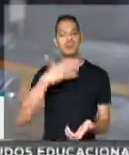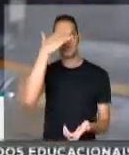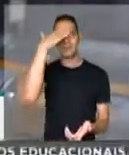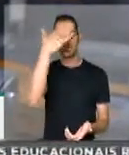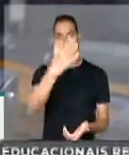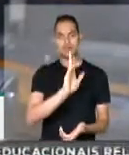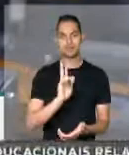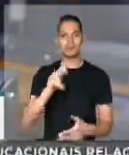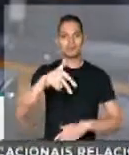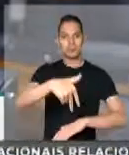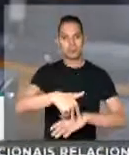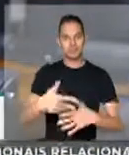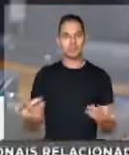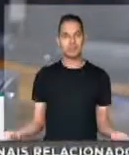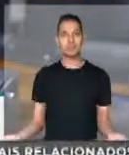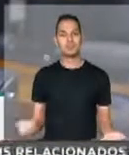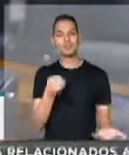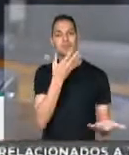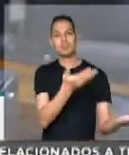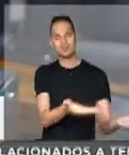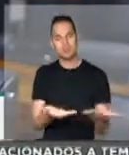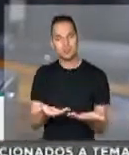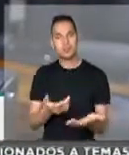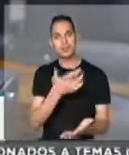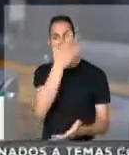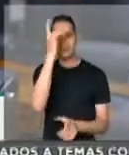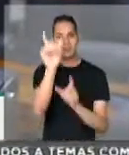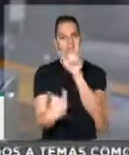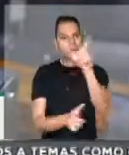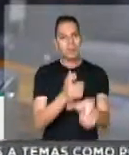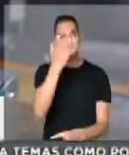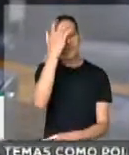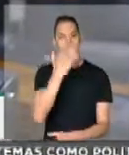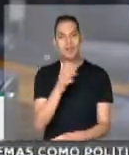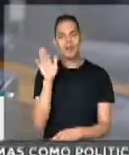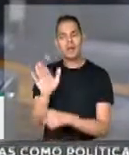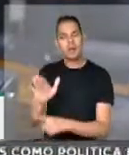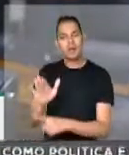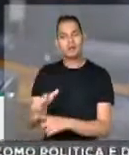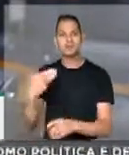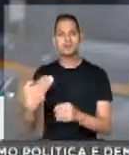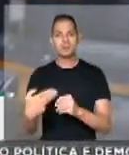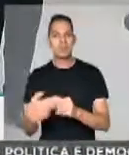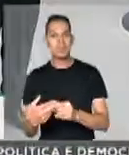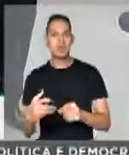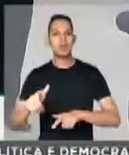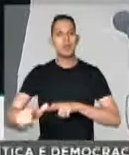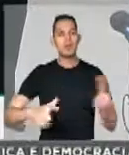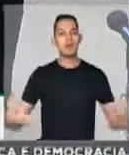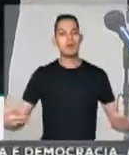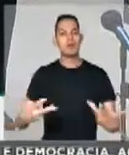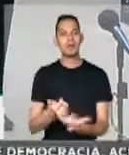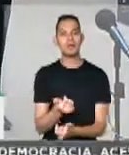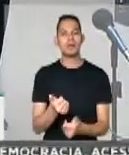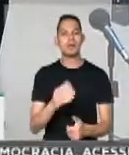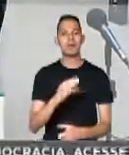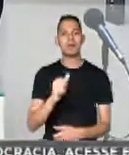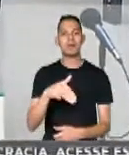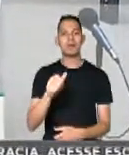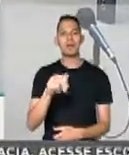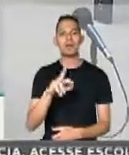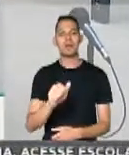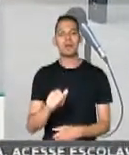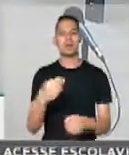e que sejam bem-vindos, gente séria que trabalha pelo bem dos seus municípios, tem feito um grande trabalho nas câmaras municipais e também